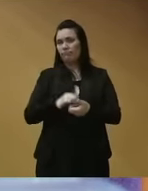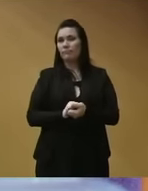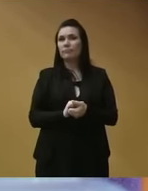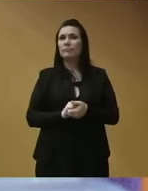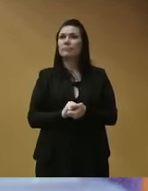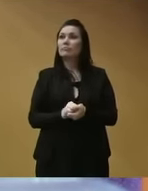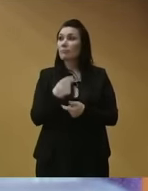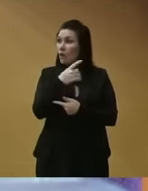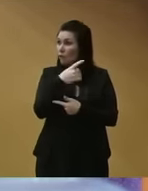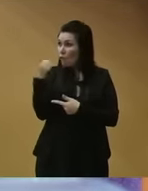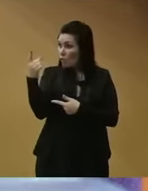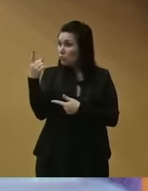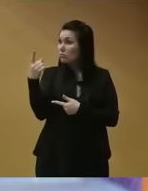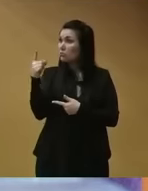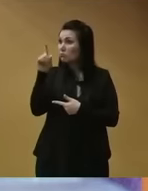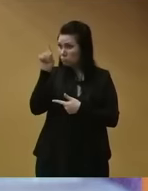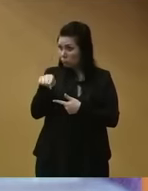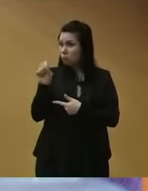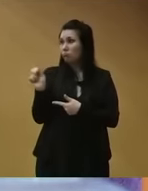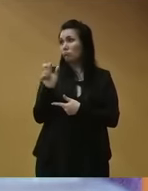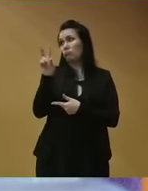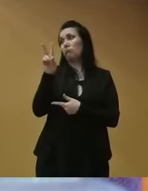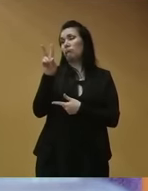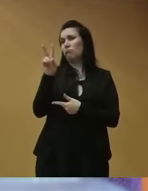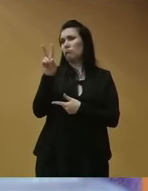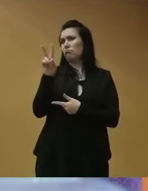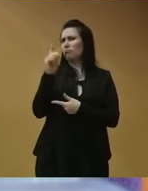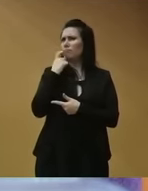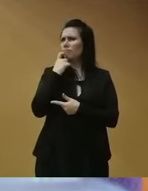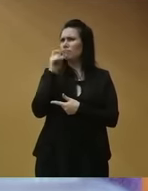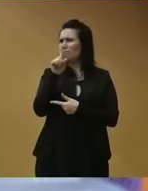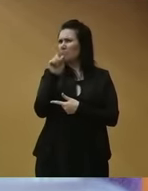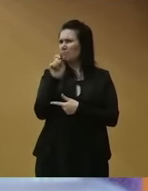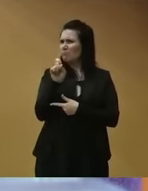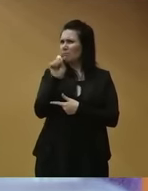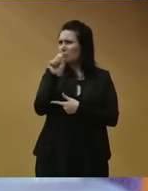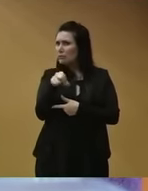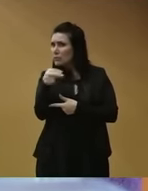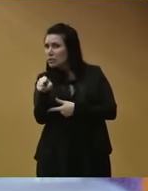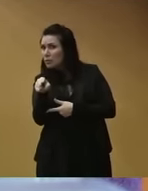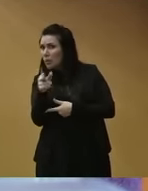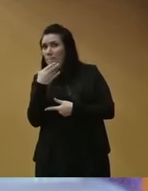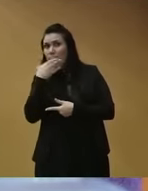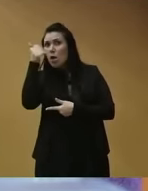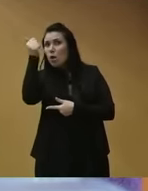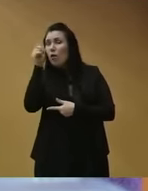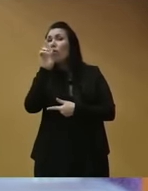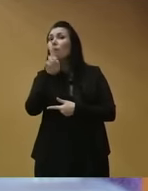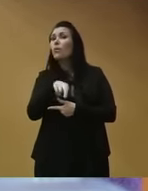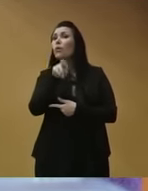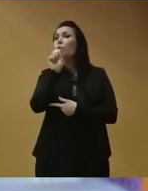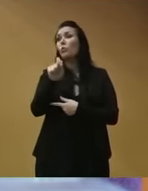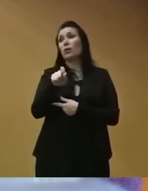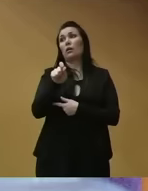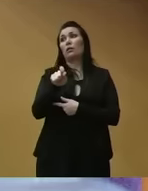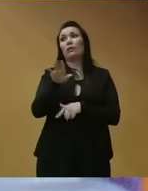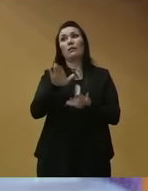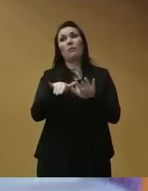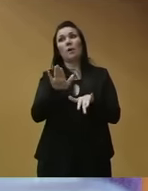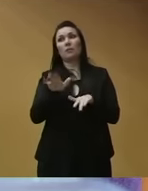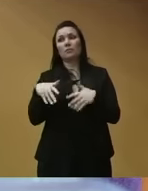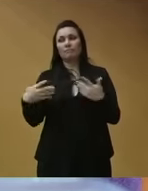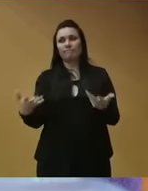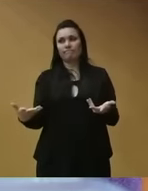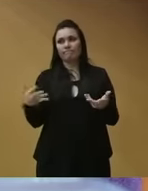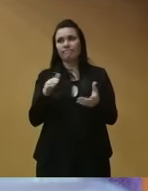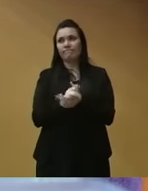Vocês são relevantes? É uma pergunta vaga. E talvez a melhor resposta seja, depende. Vocês